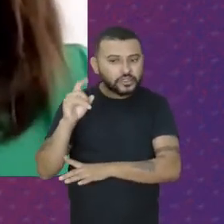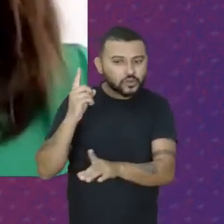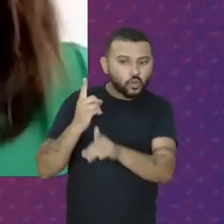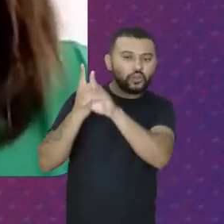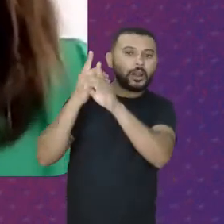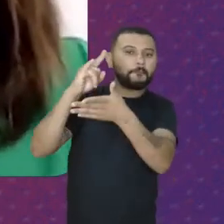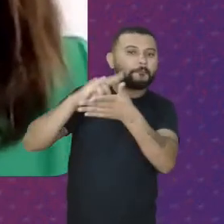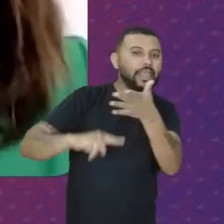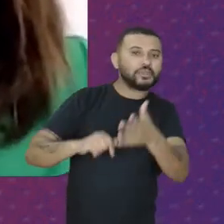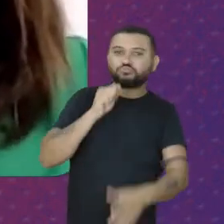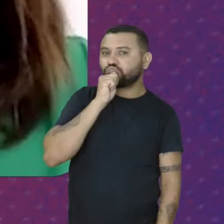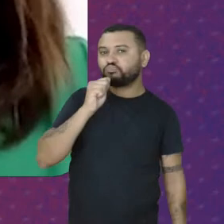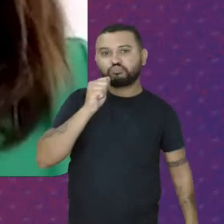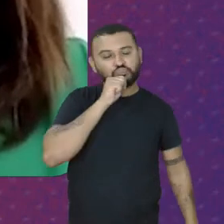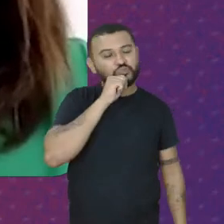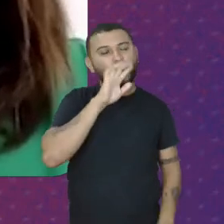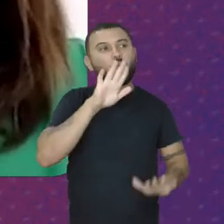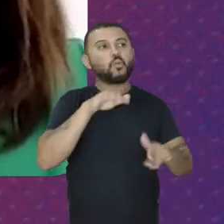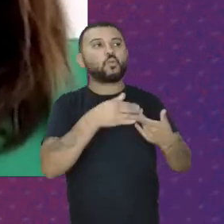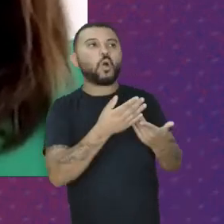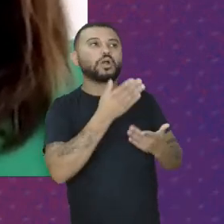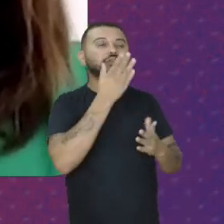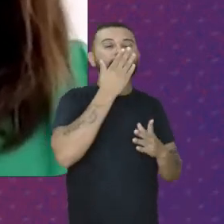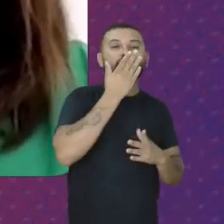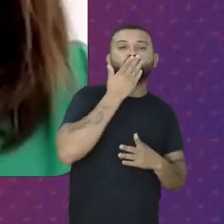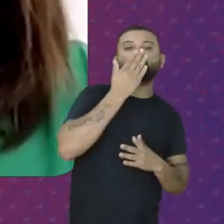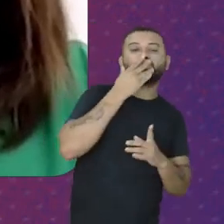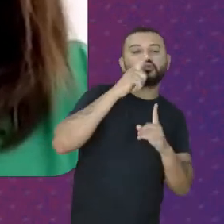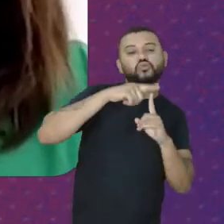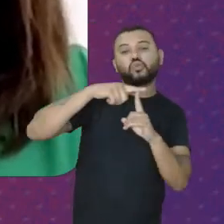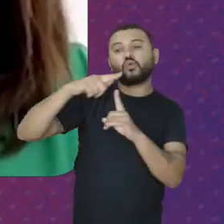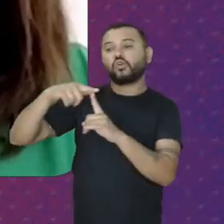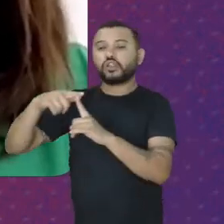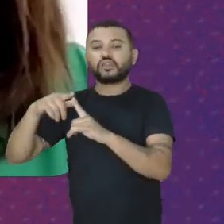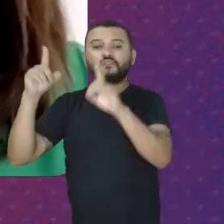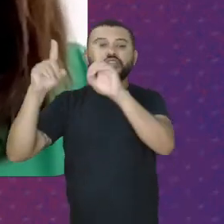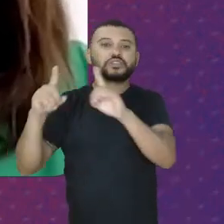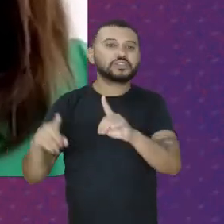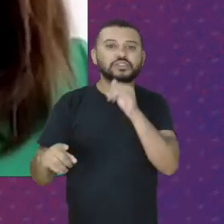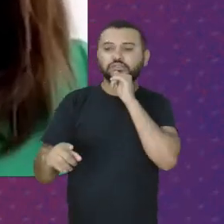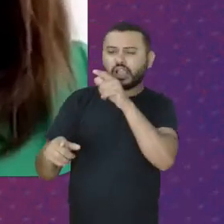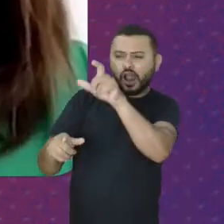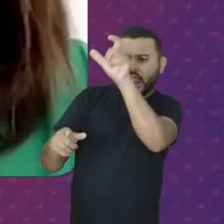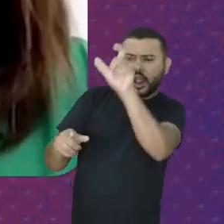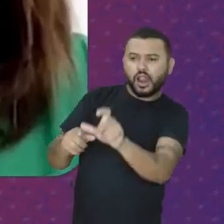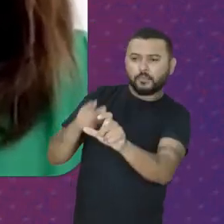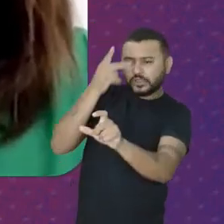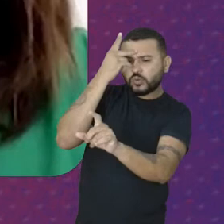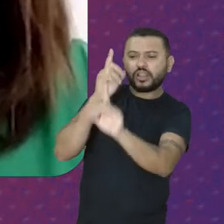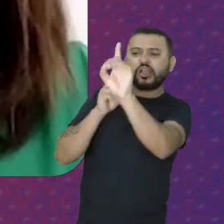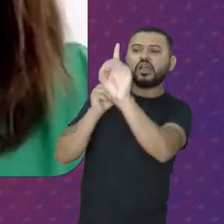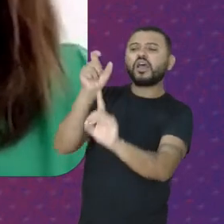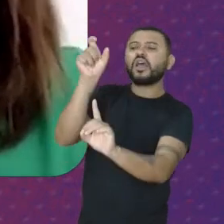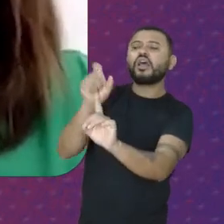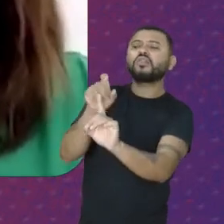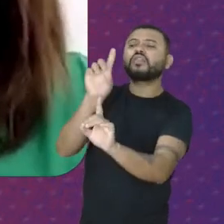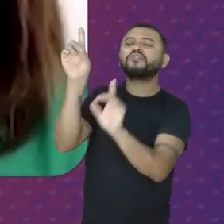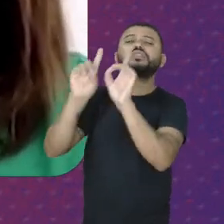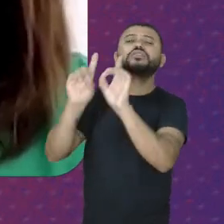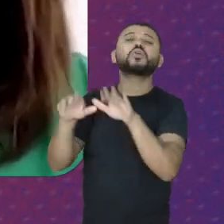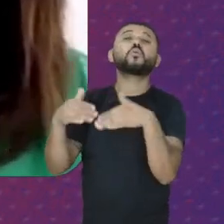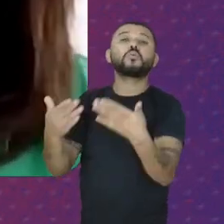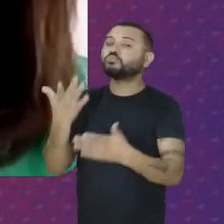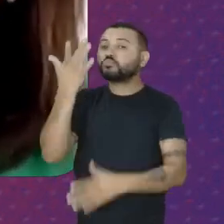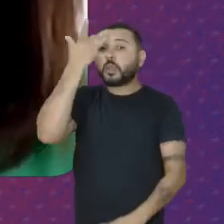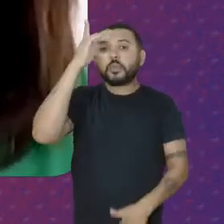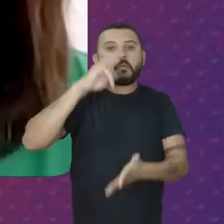laudo sobre o que aquela pessoa possuía em termos da deficiência. O outro